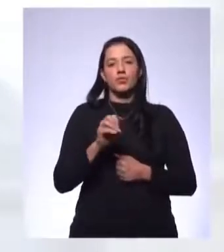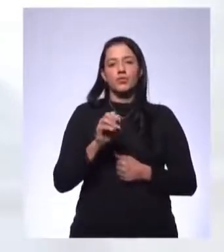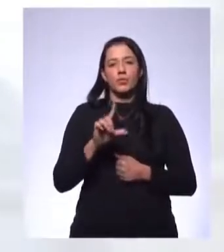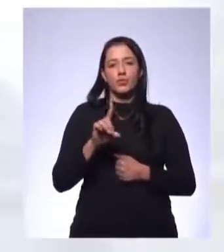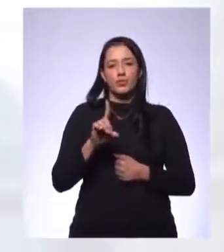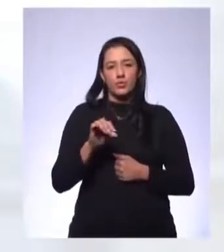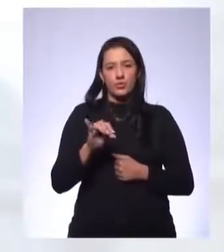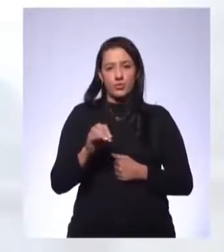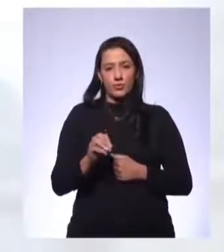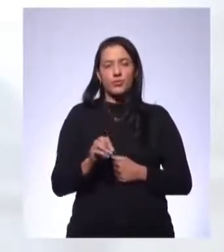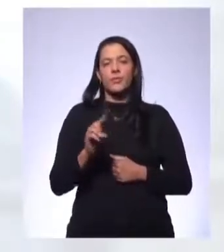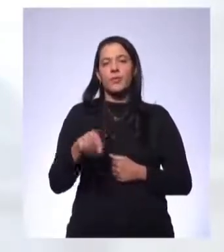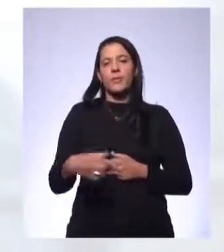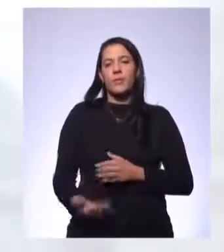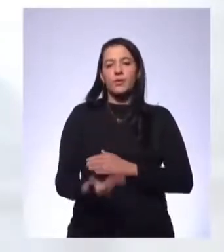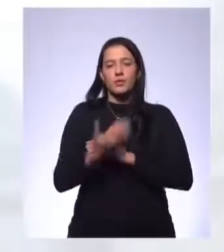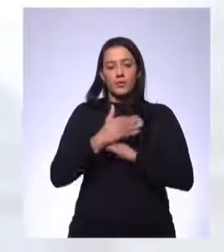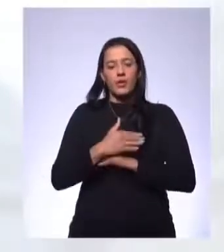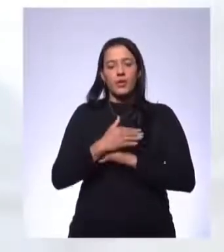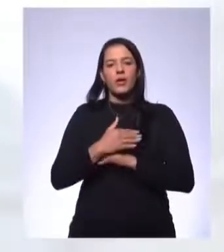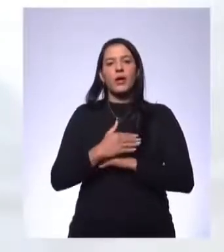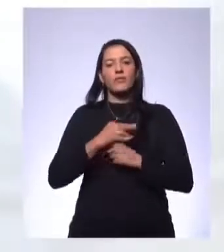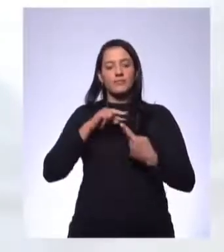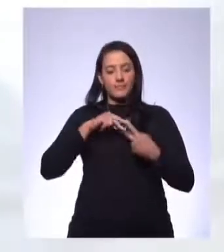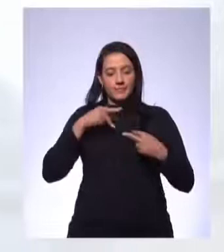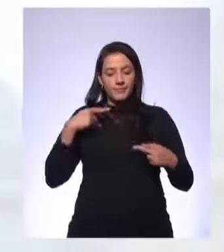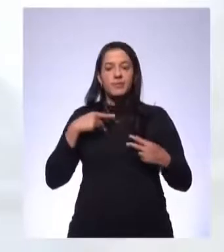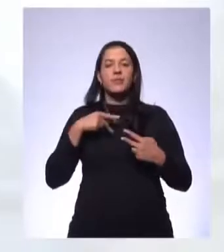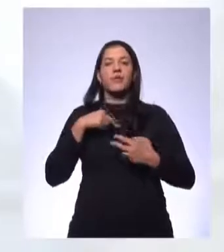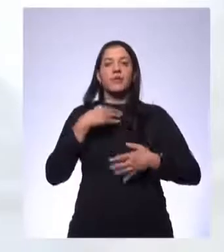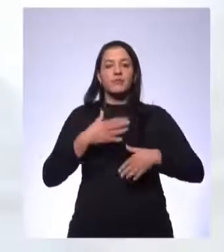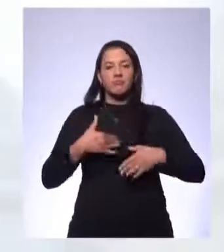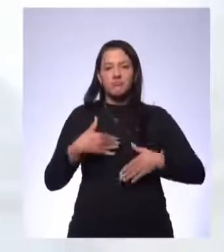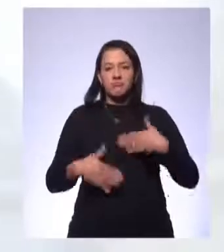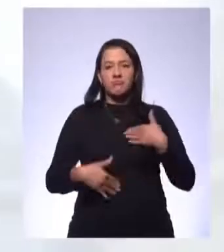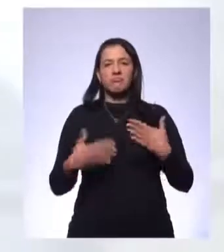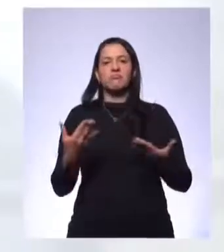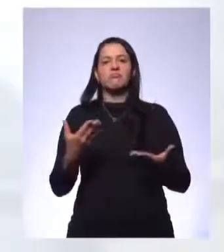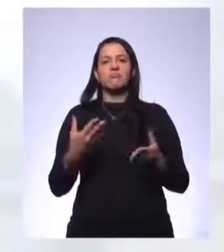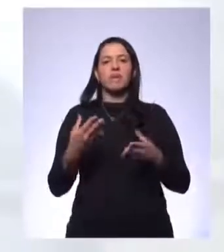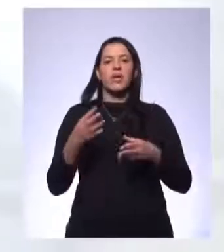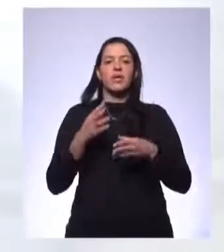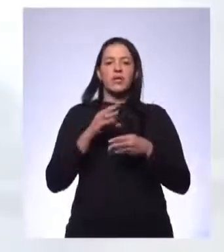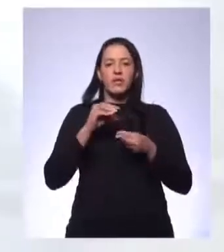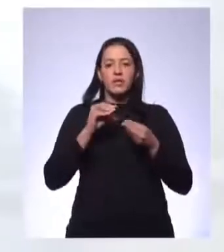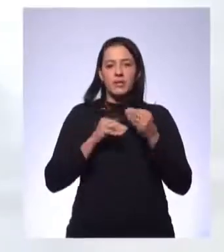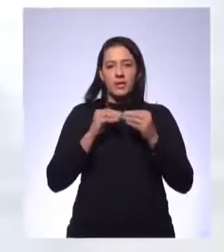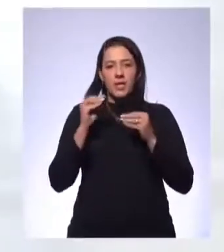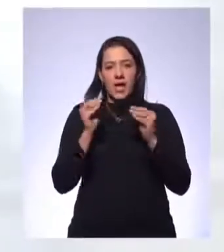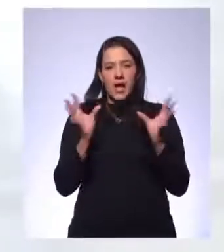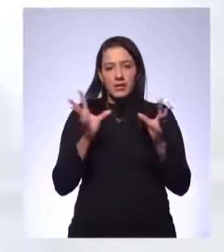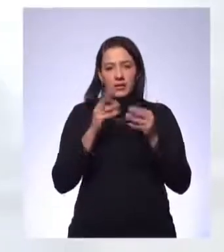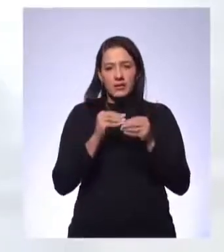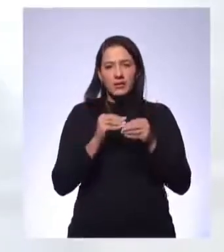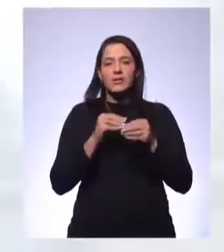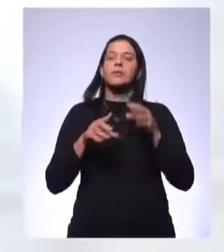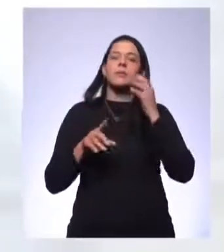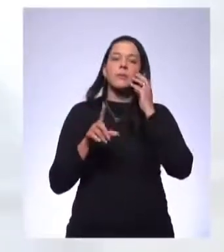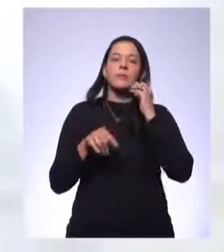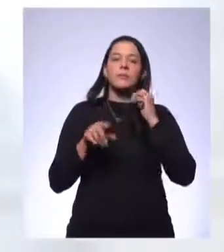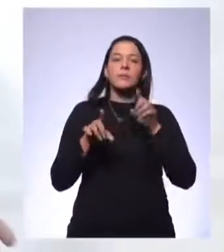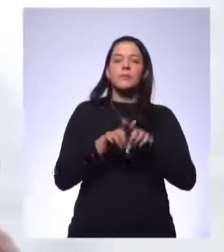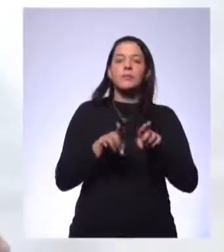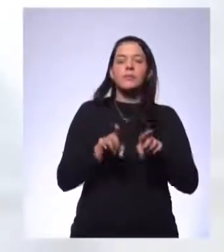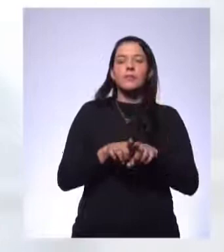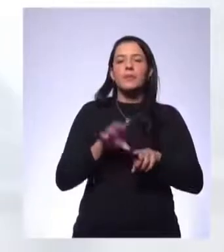um funcionamento lá das células nervosas, certo, professor Edjoel? Sim. Que é a bomba de sódio, vocês vão estudar ainda esse negócio. Quer dizer, sem Sódio a bomba de potássio.